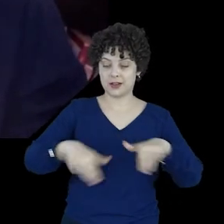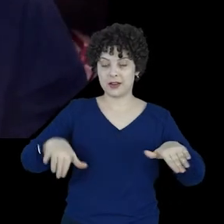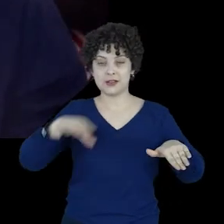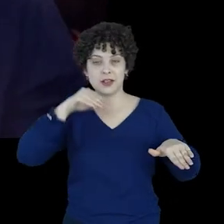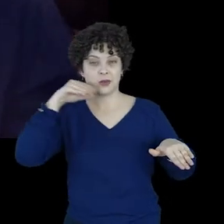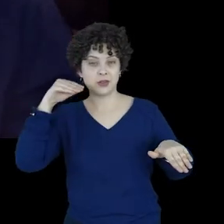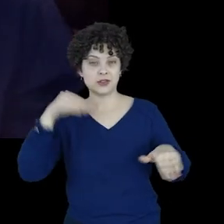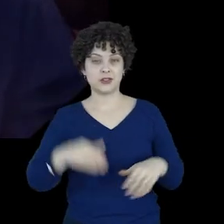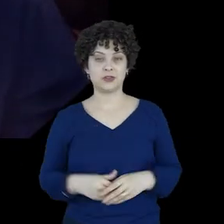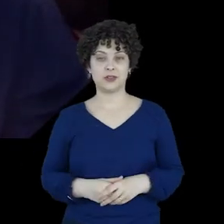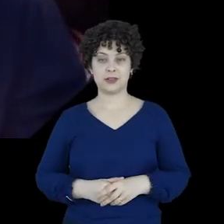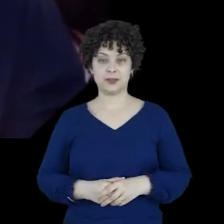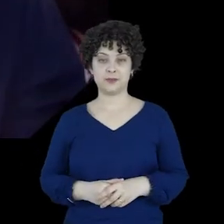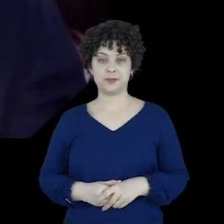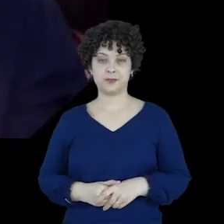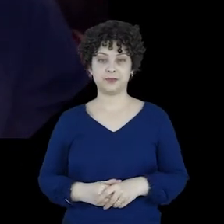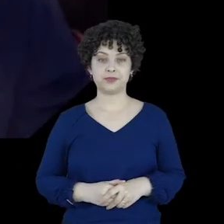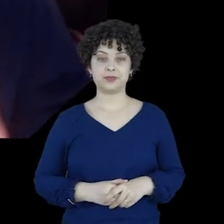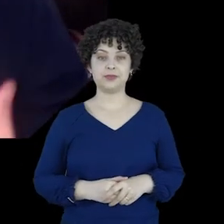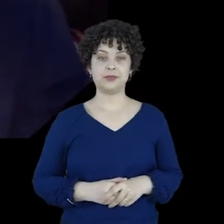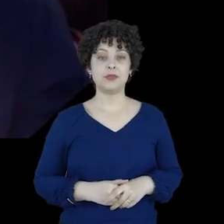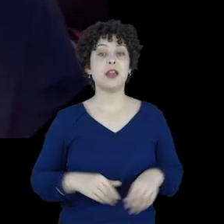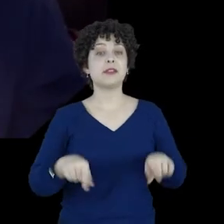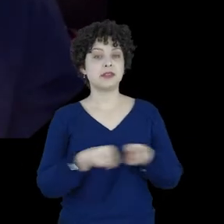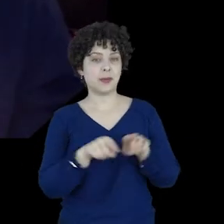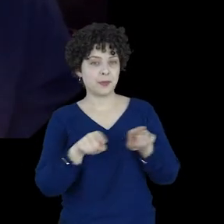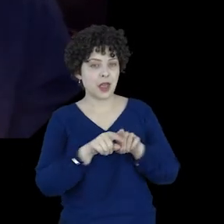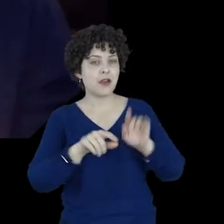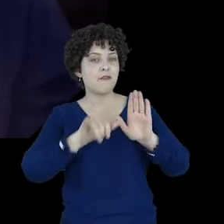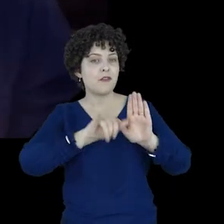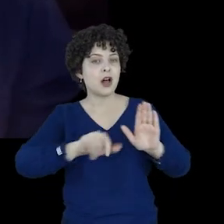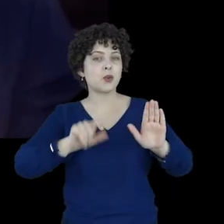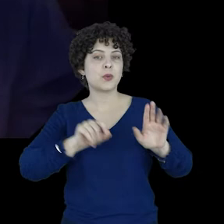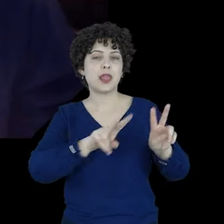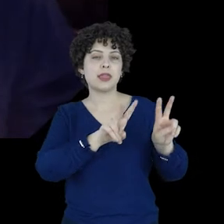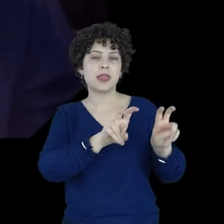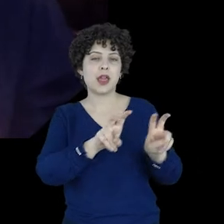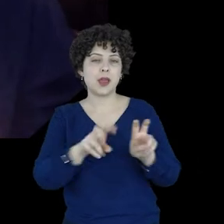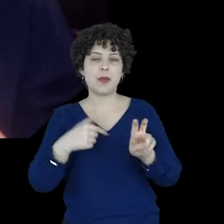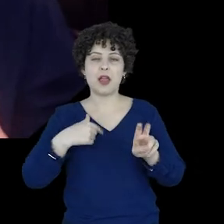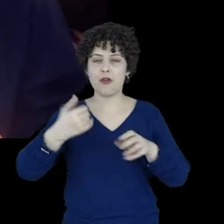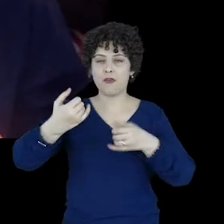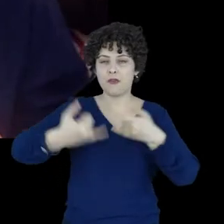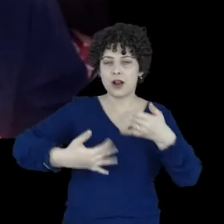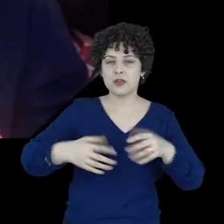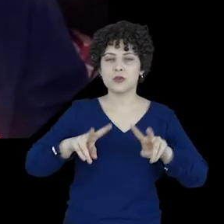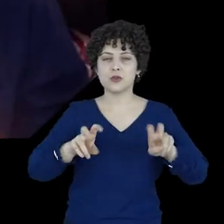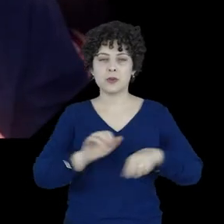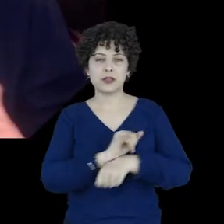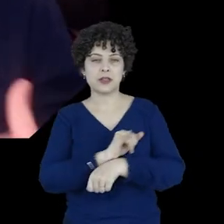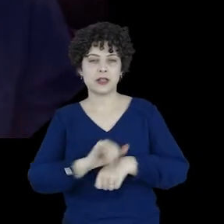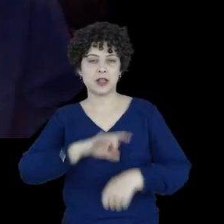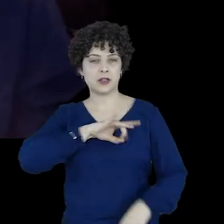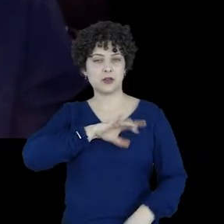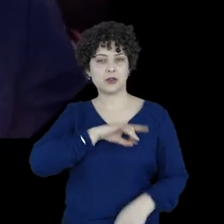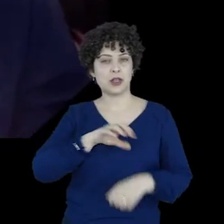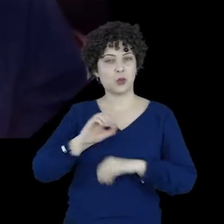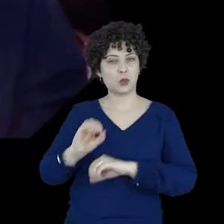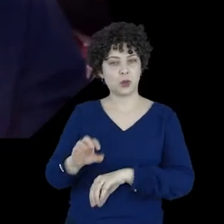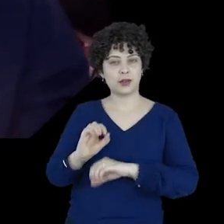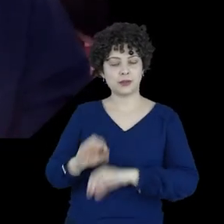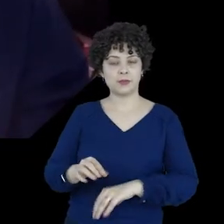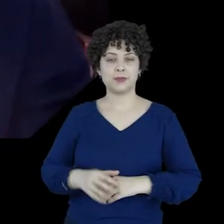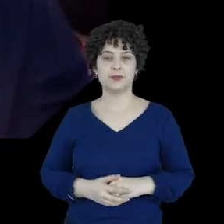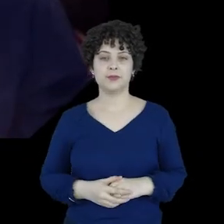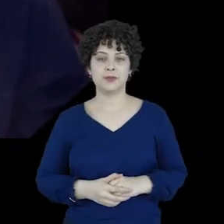adolescentes. Também menciono os temas que comentei sobre a estratégia chilena de educação,